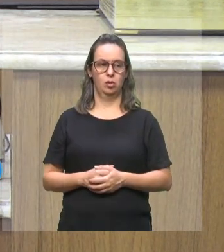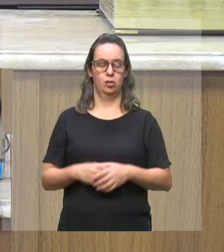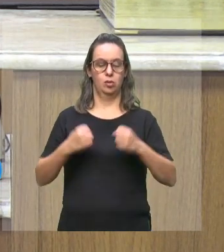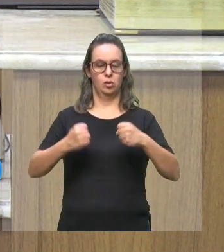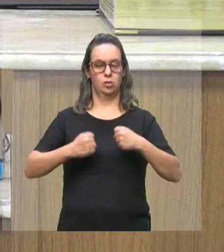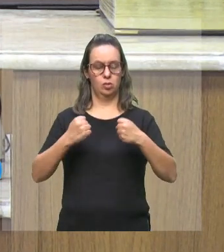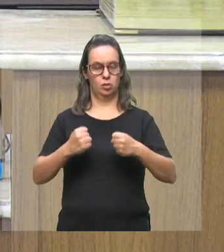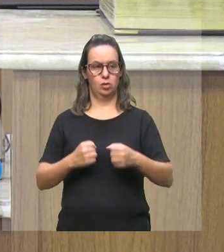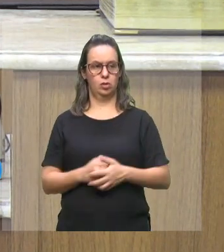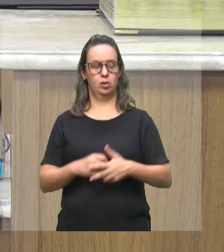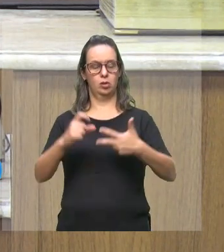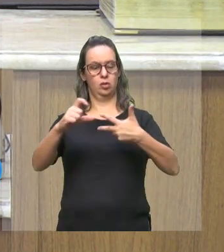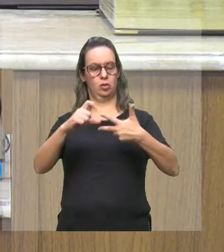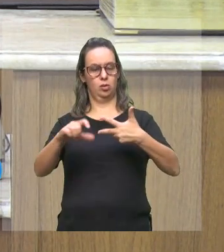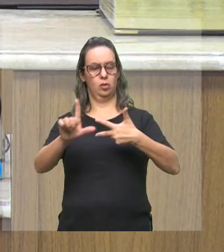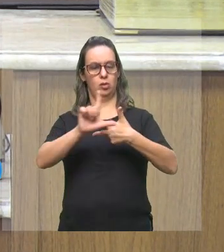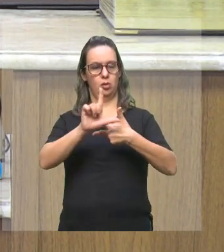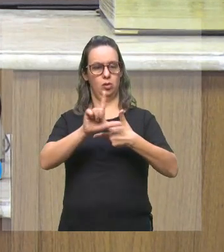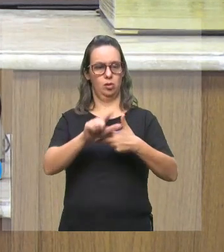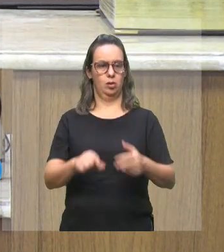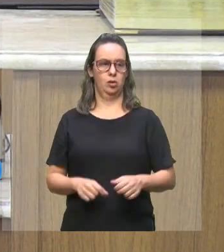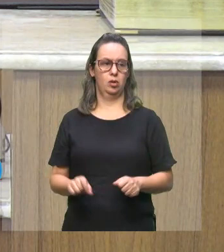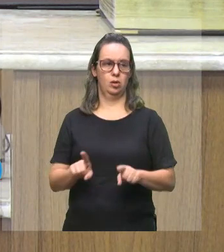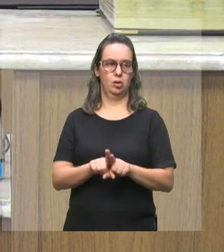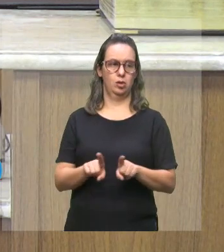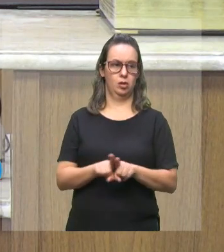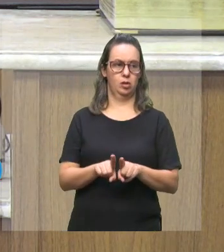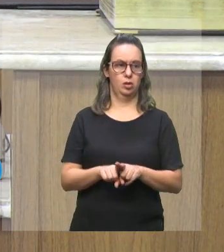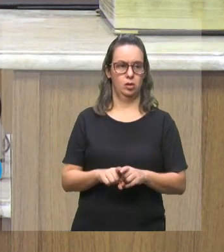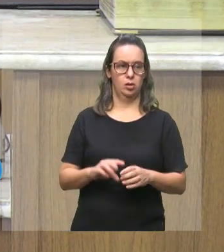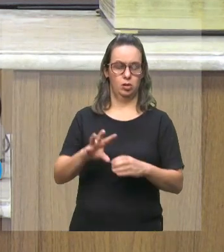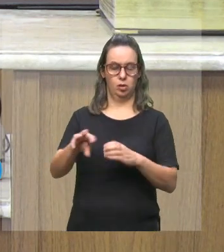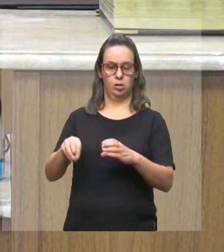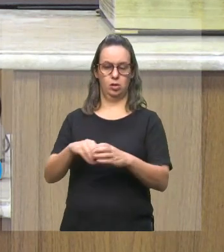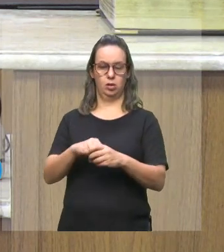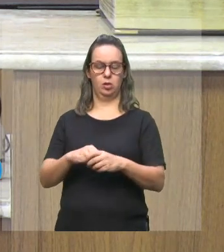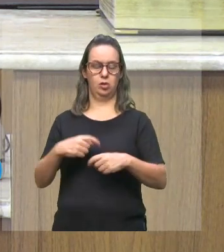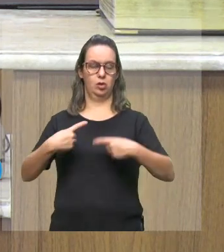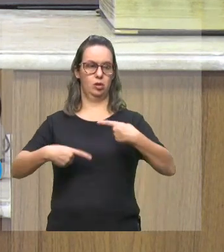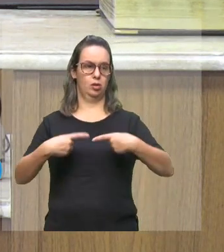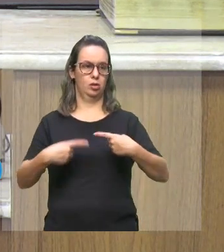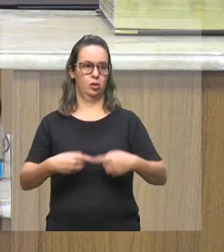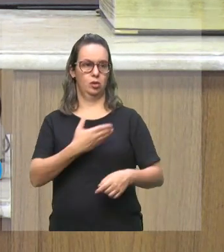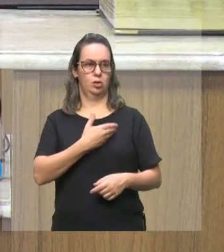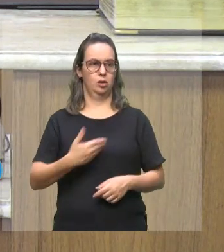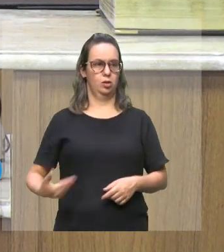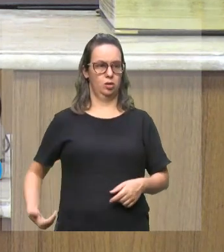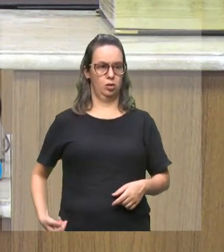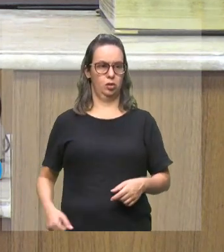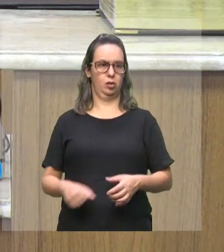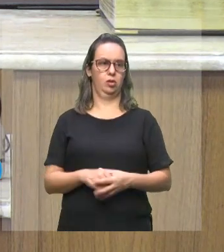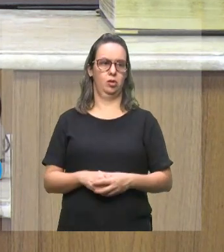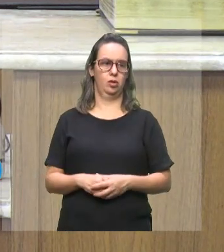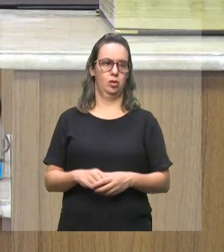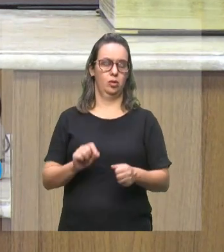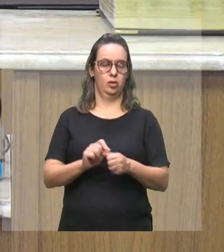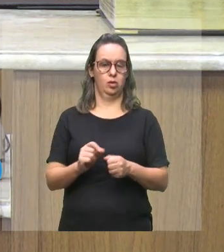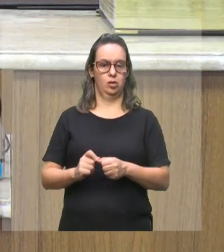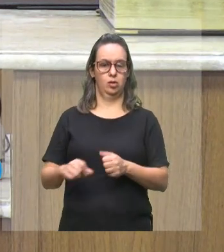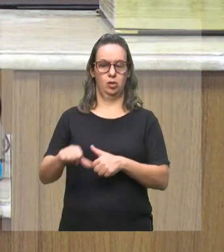de formulação e implementação de políticas públicas voltadas para a